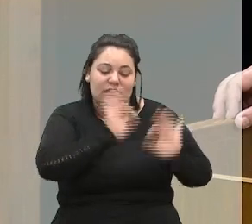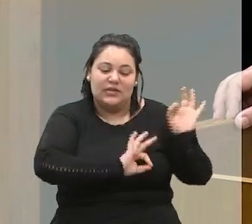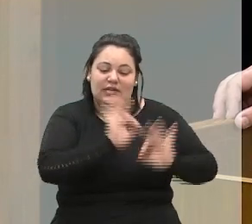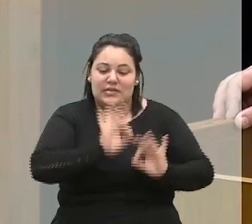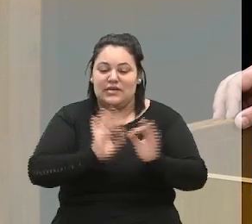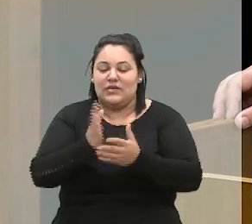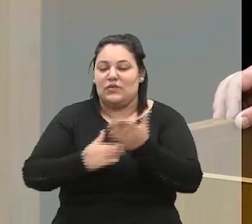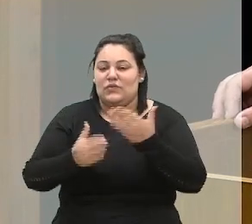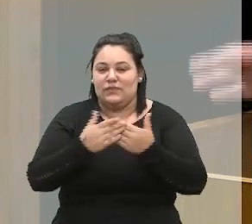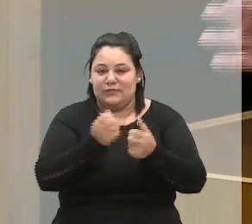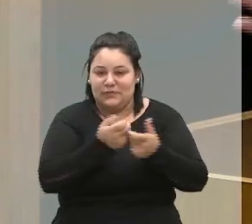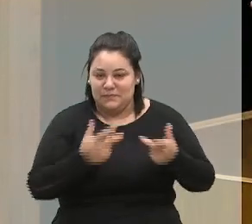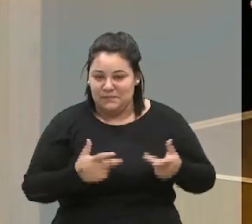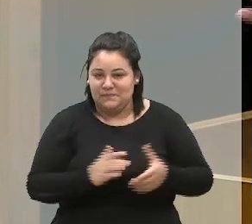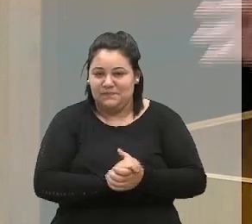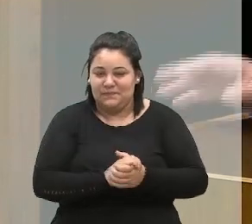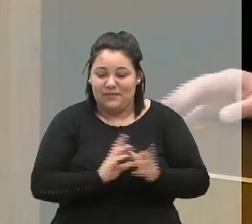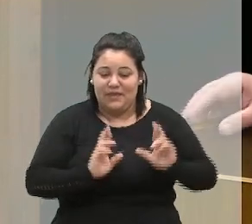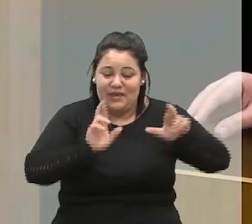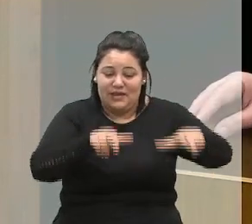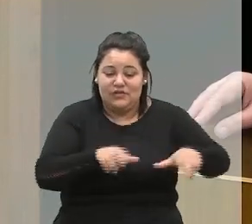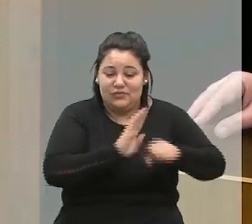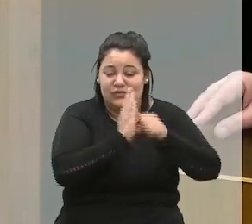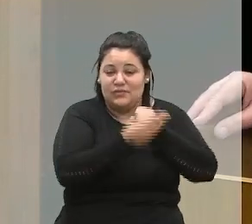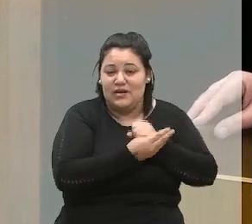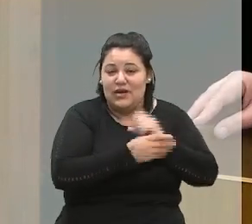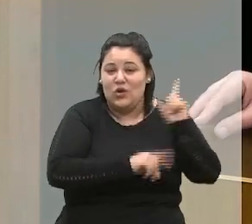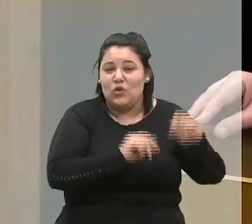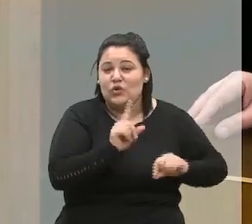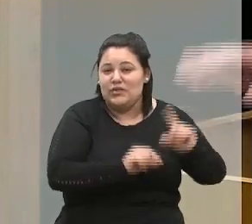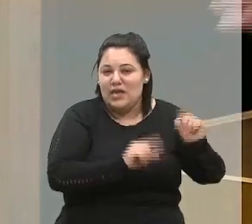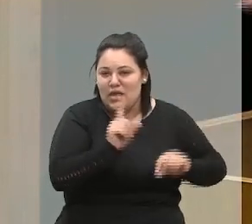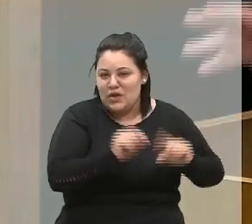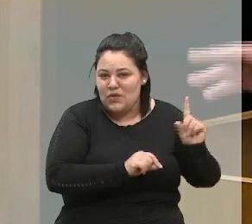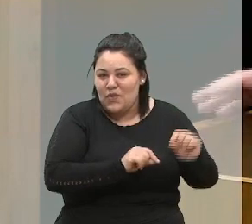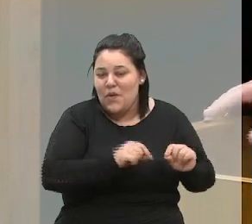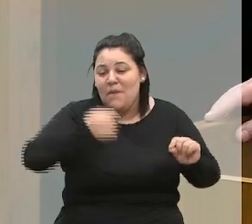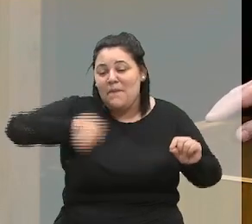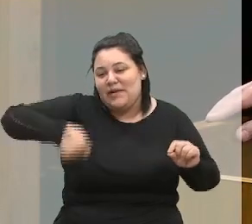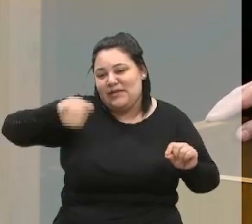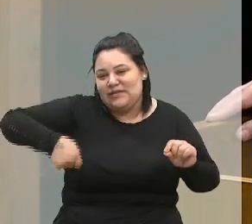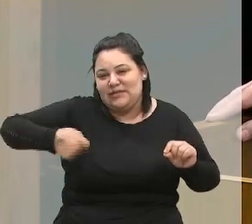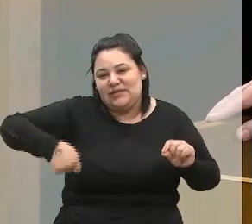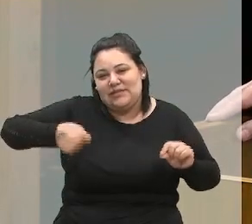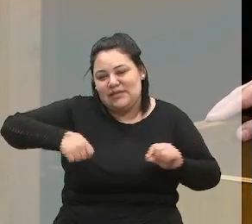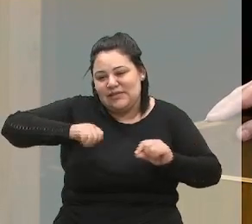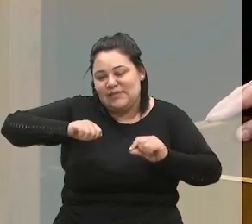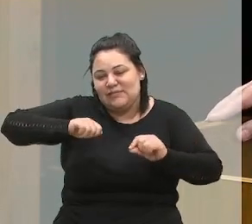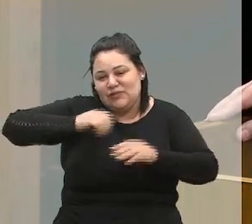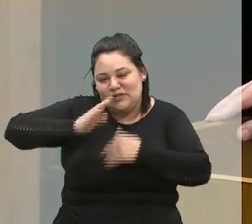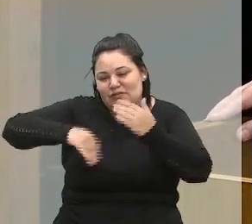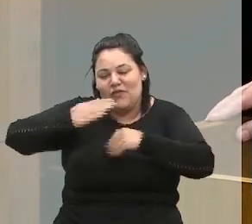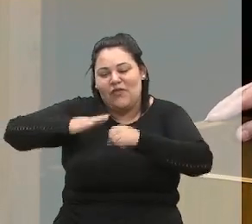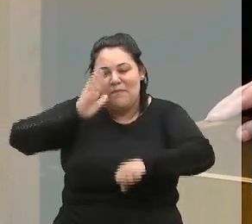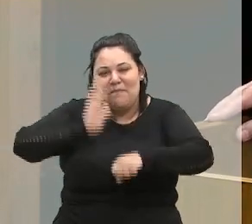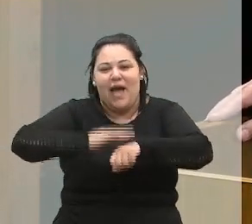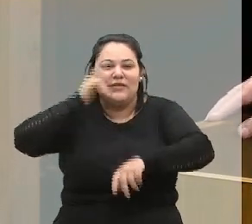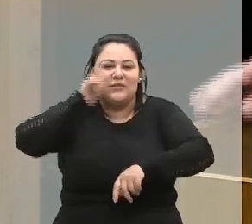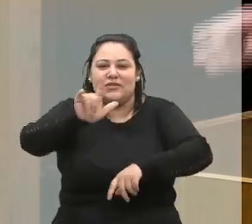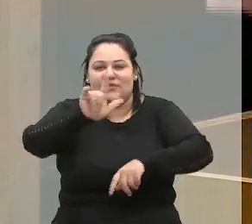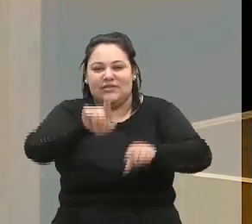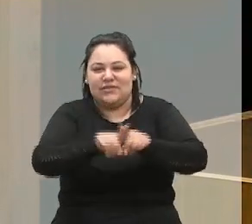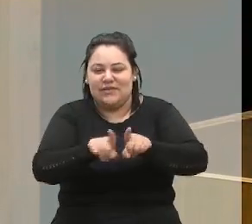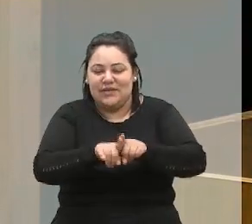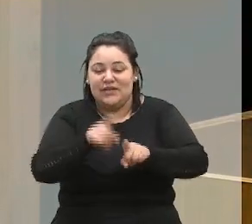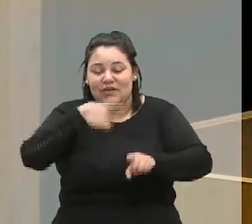tudo. A região Cruzeiro precisa e deve avançar nas conquistas. Nós